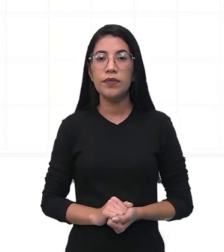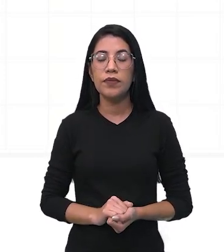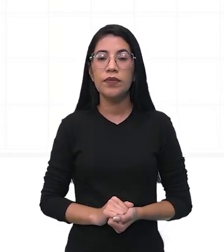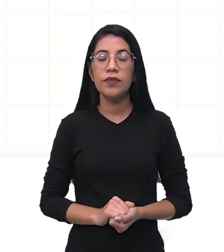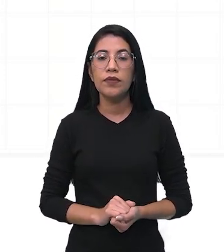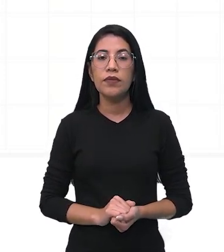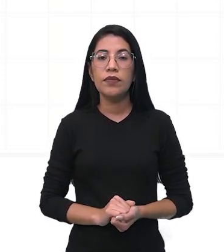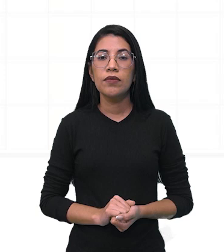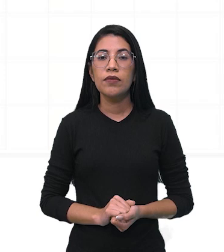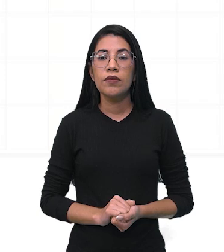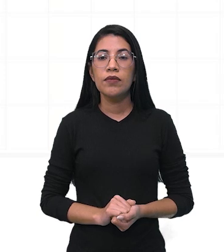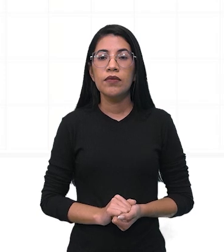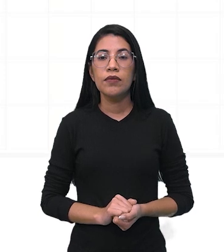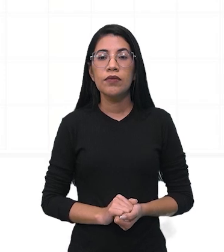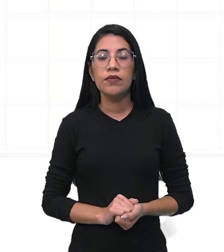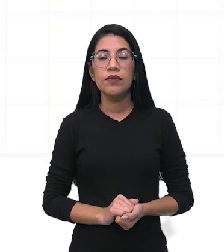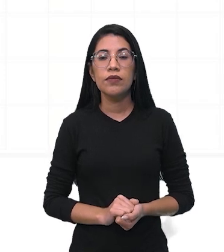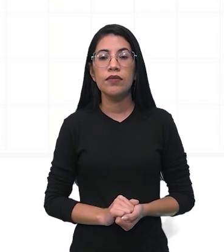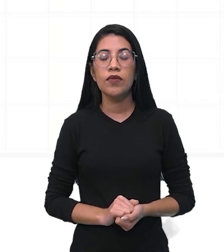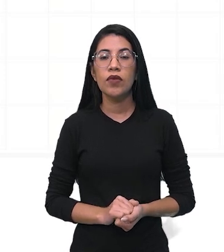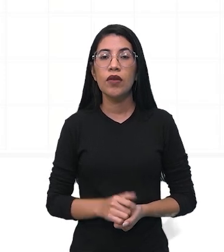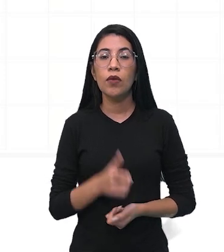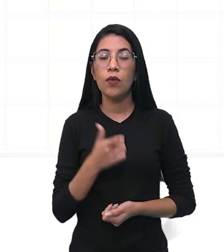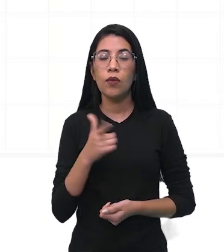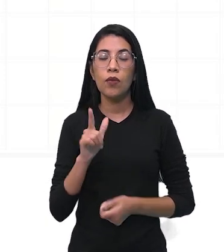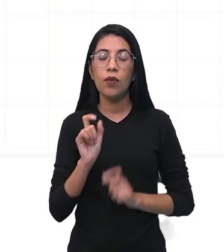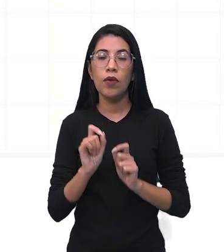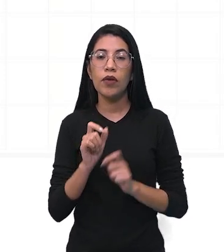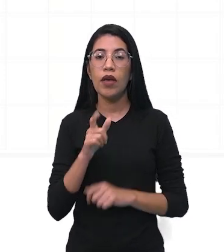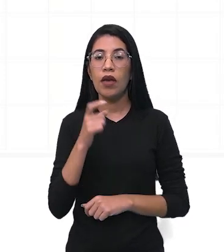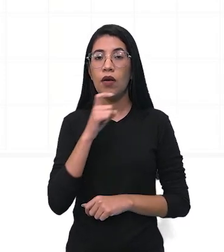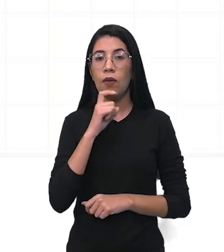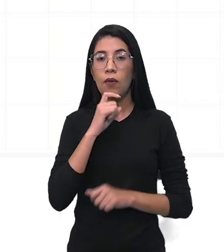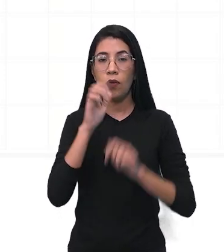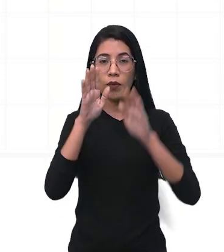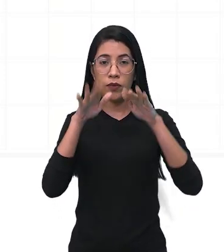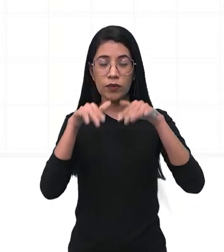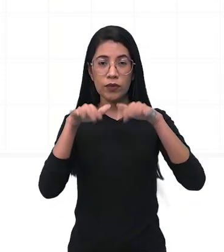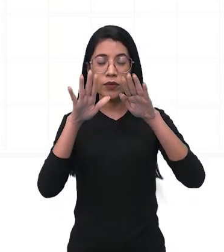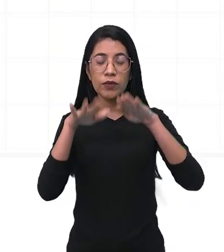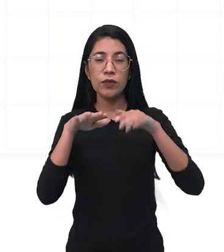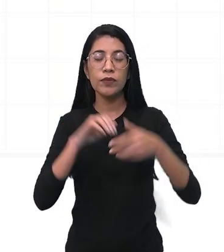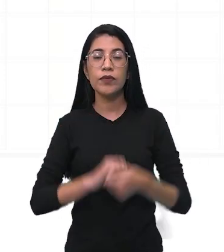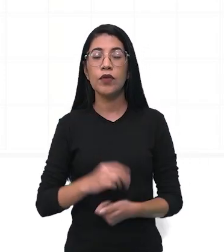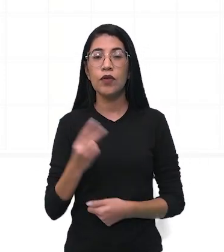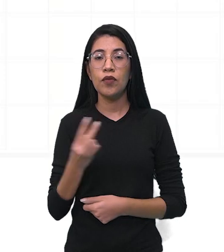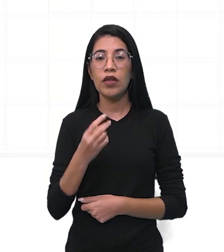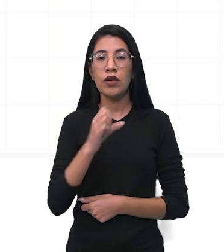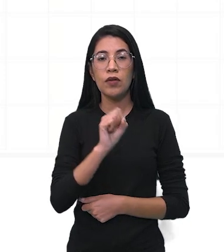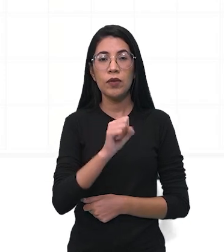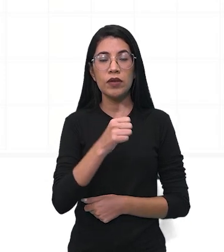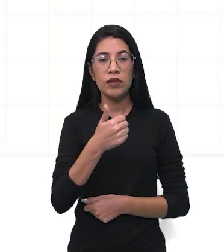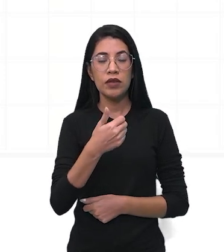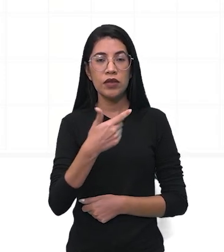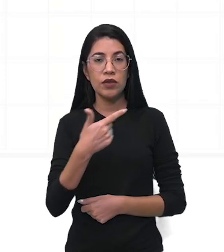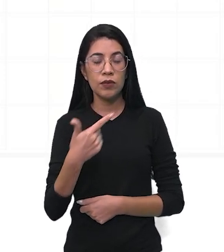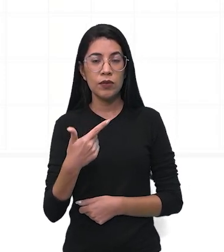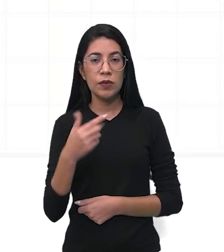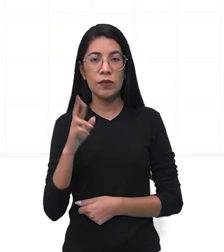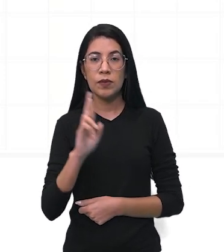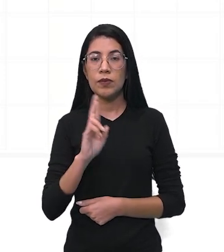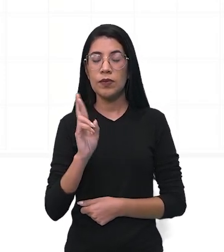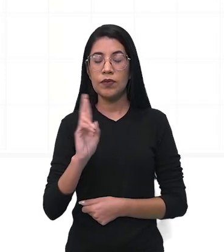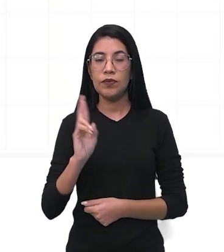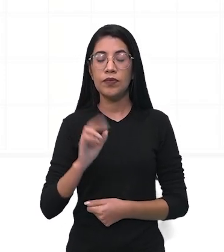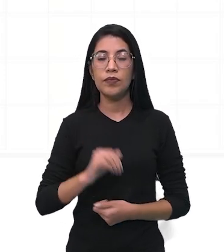Vamos para a próxima agora. A próxima é o ar-condicionado. O ar-condicionado, ele custa R$ 812,00,